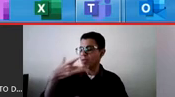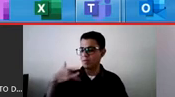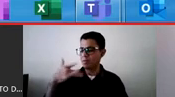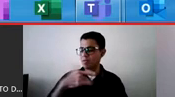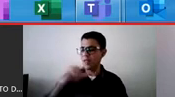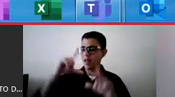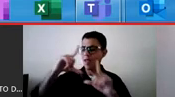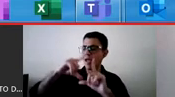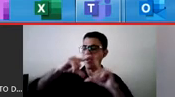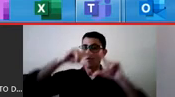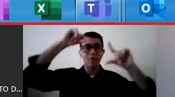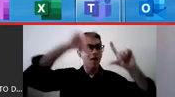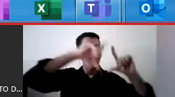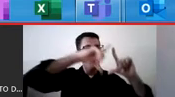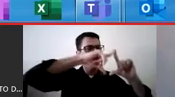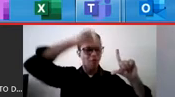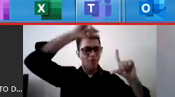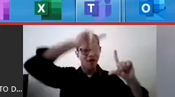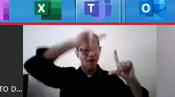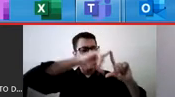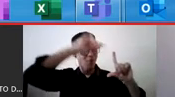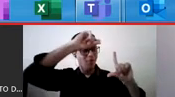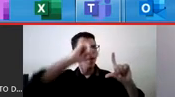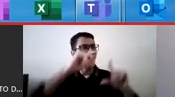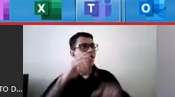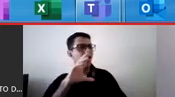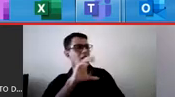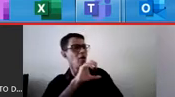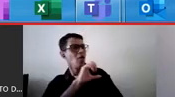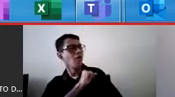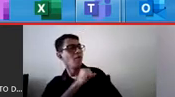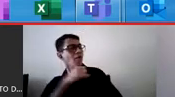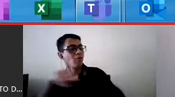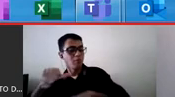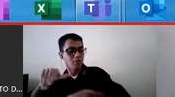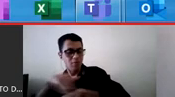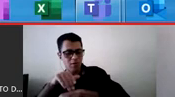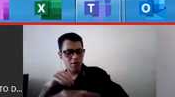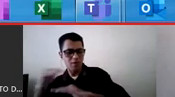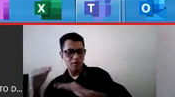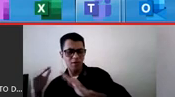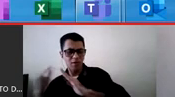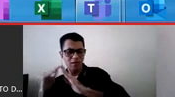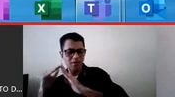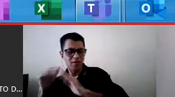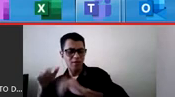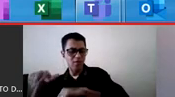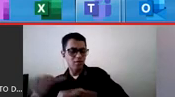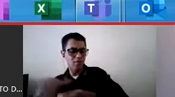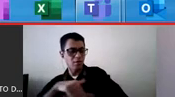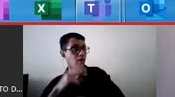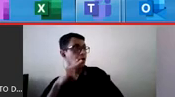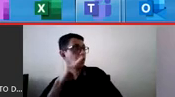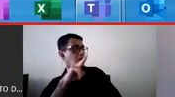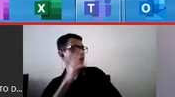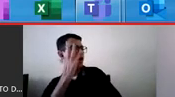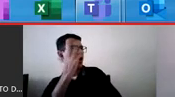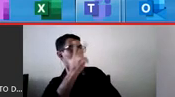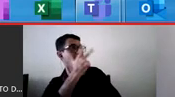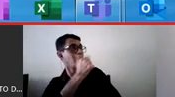lua. Eu amo, sabe, sair no quintal um dia que tem lua, pode ser lua cheia, a lua cheia é a minha preferida,